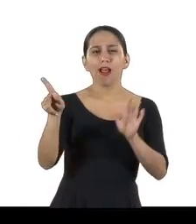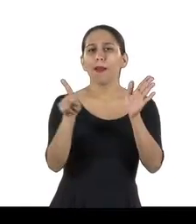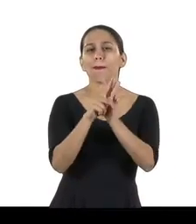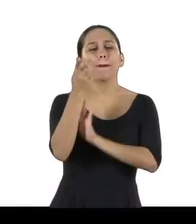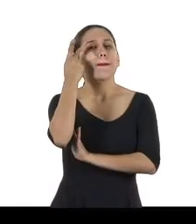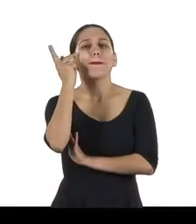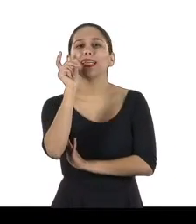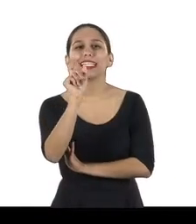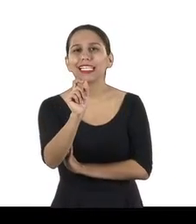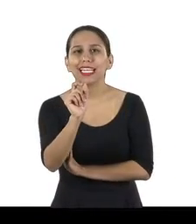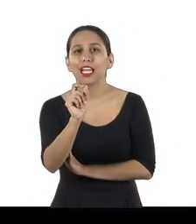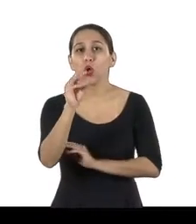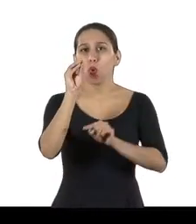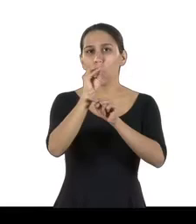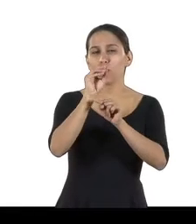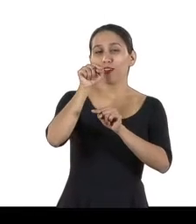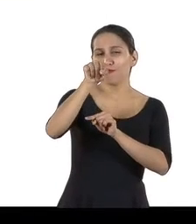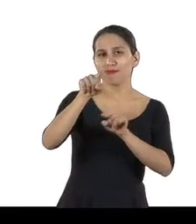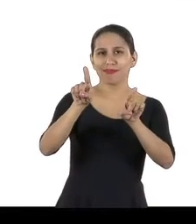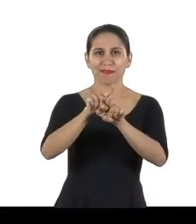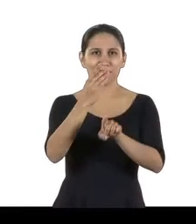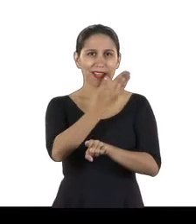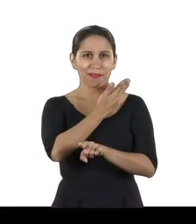Espero que tenha aprendido bastante. Até mais!